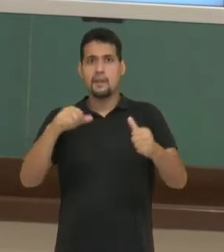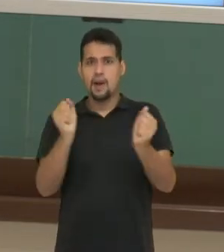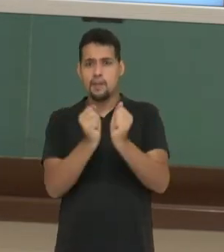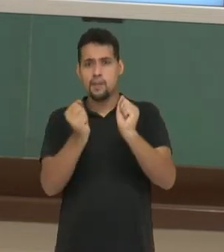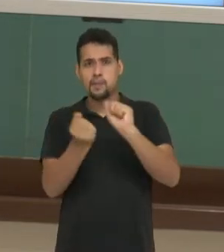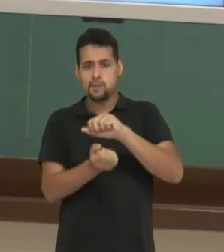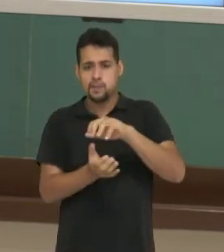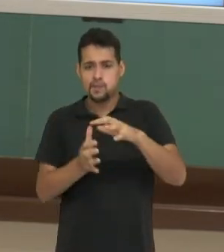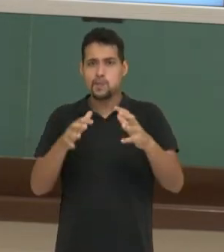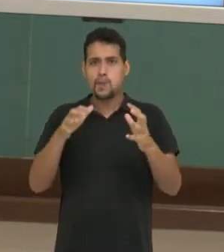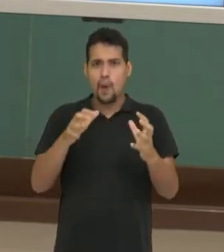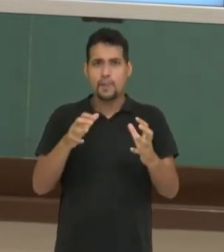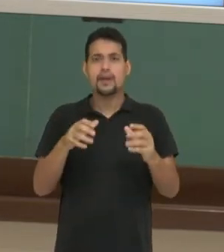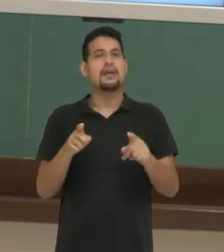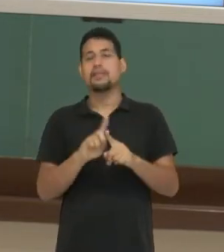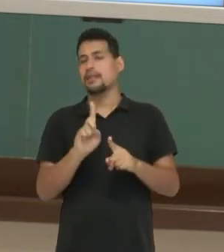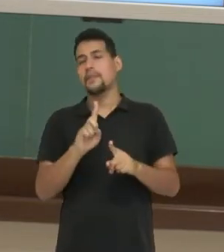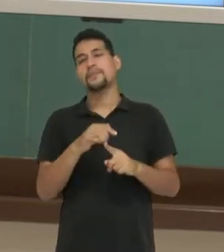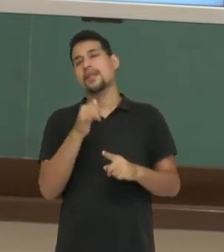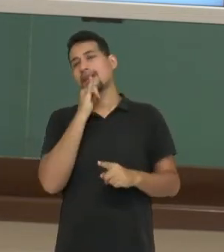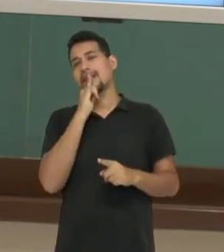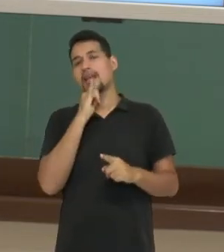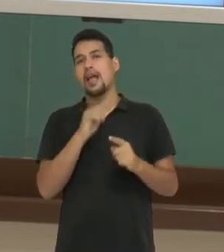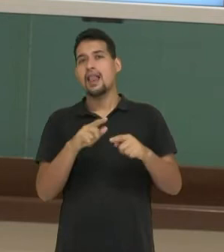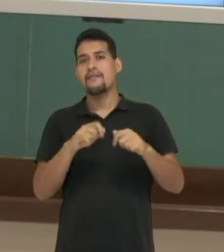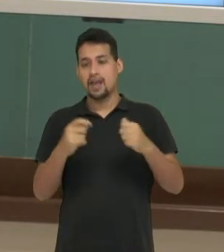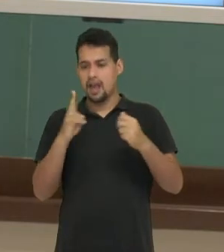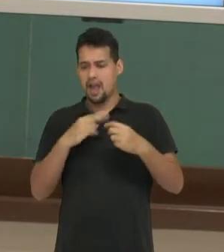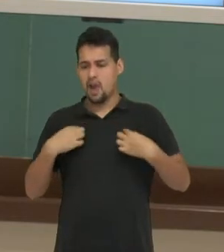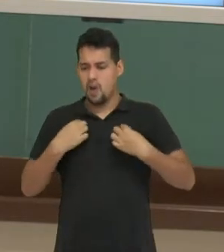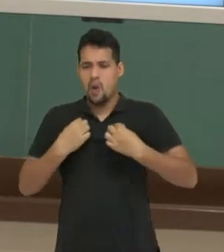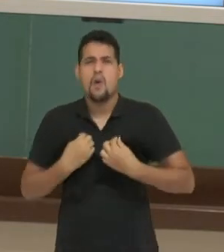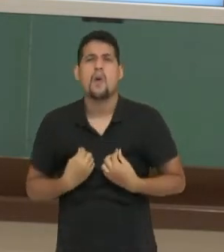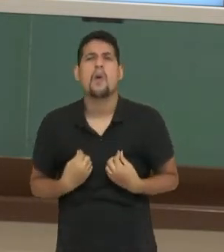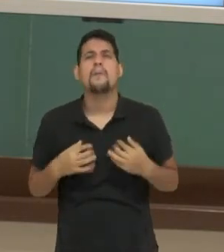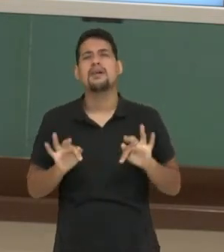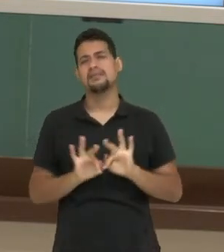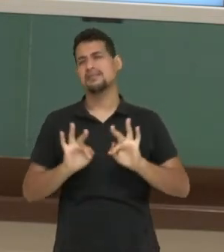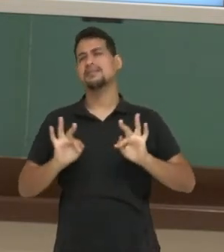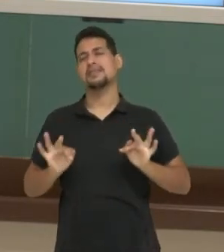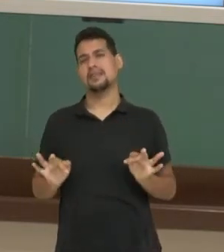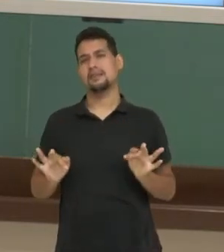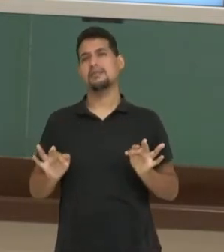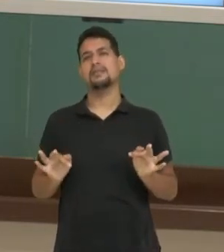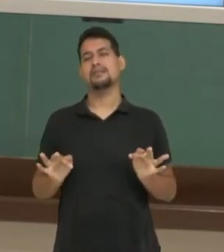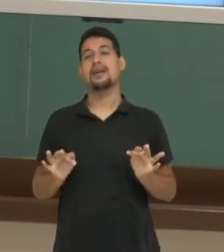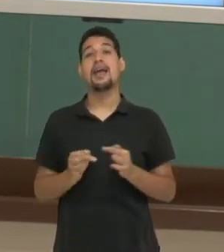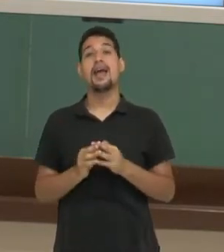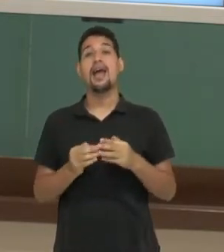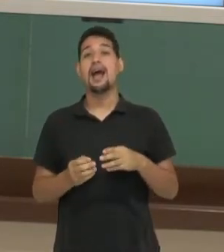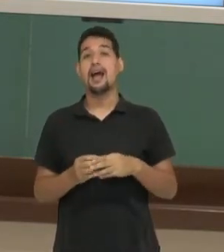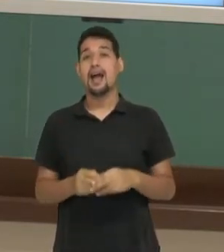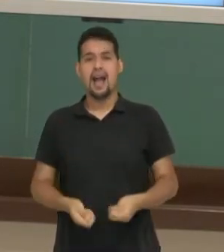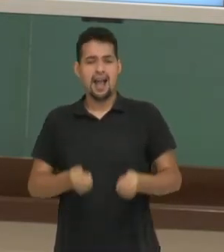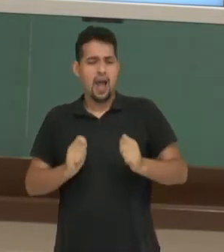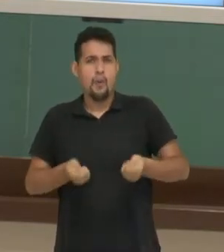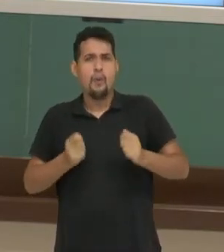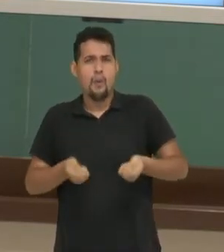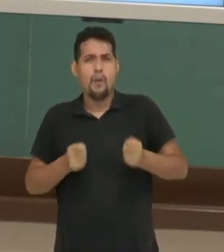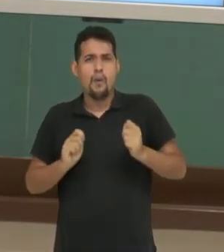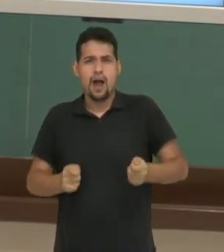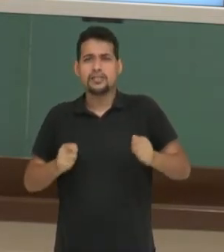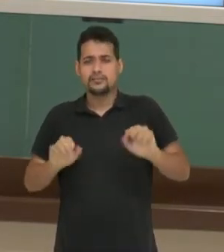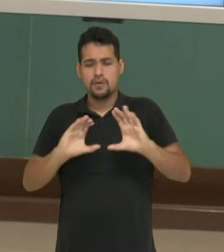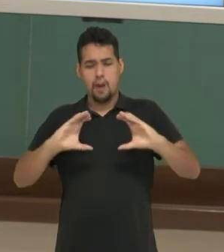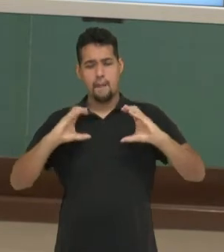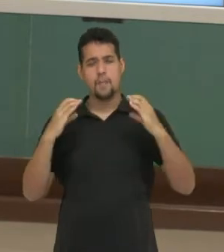Não, ela vai virar uma abóbora, não, ela fica com aquela roupa mais feia, né? A carruagem vira abóbora, uma coisa